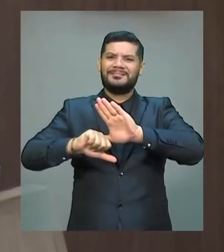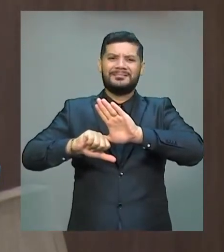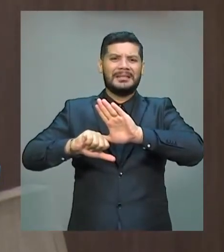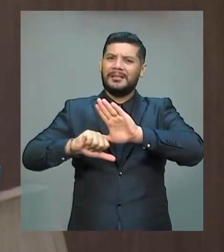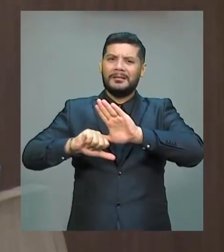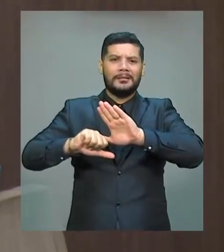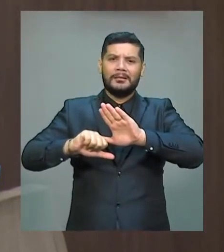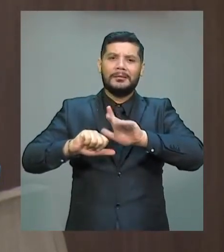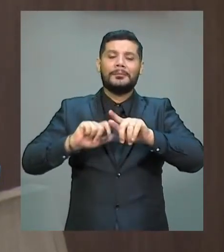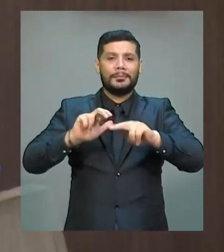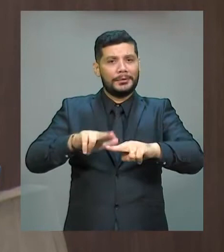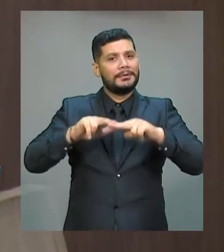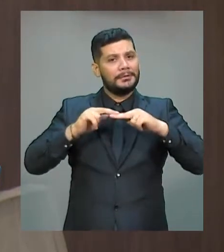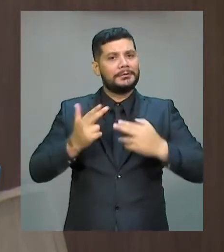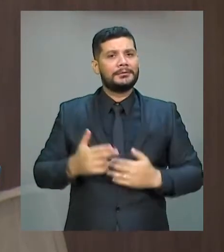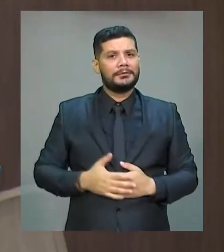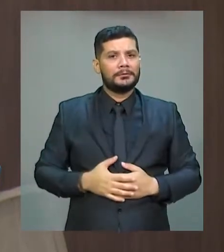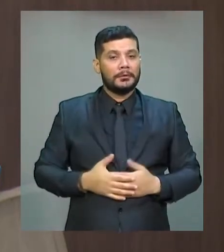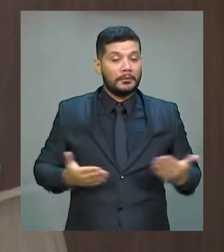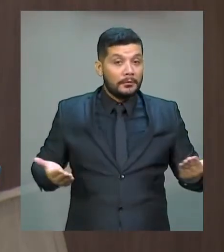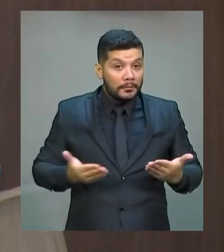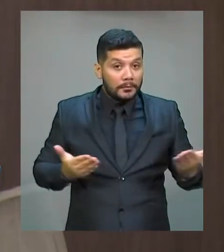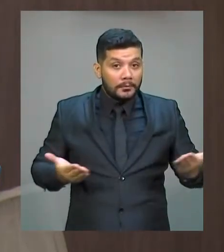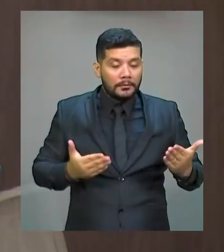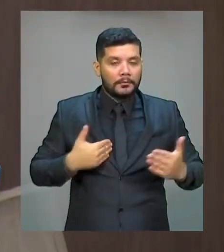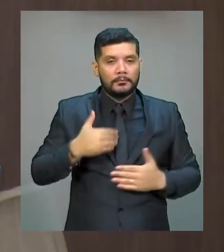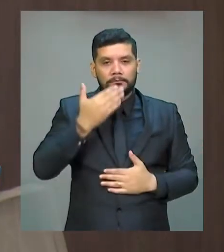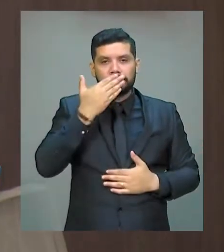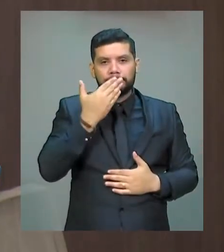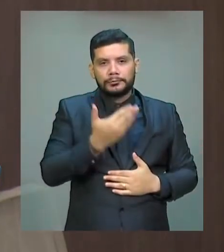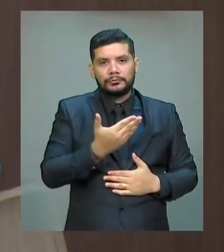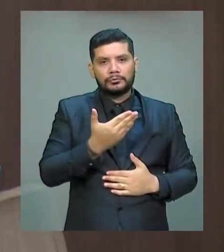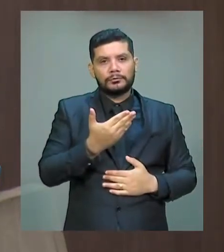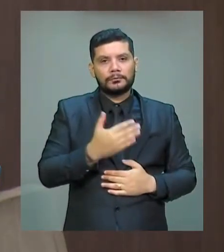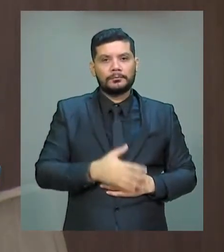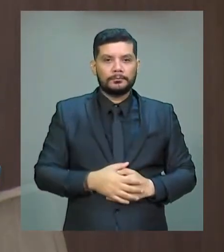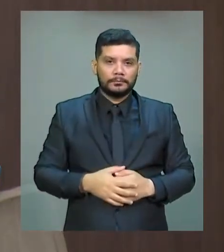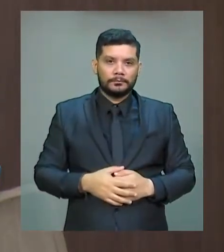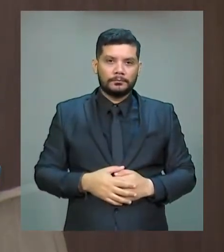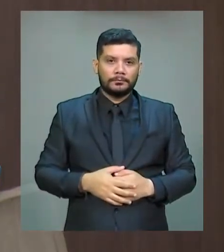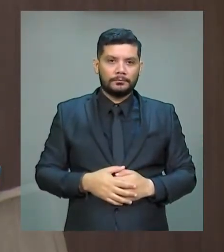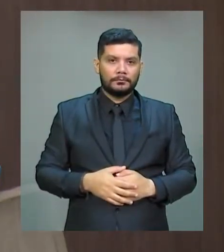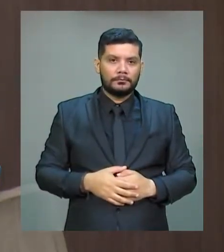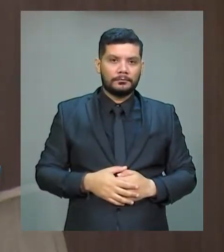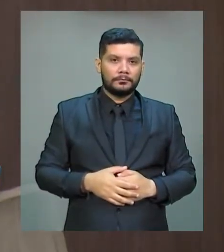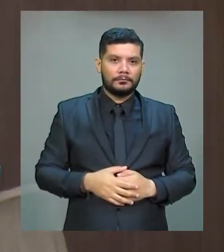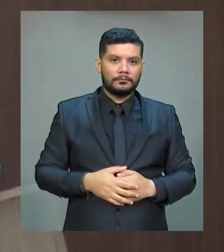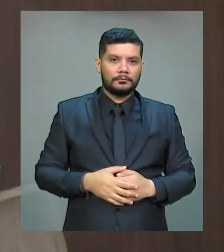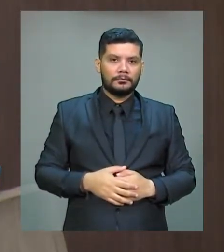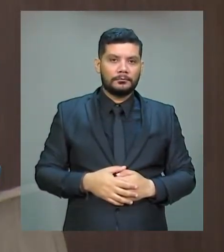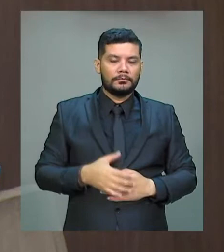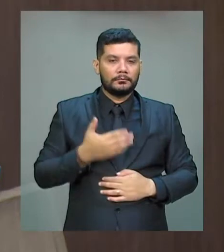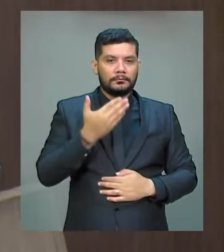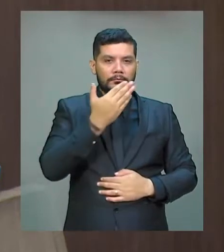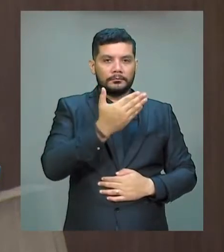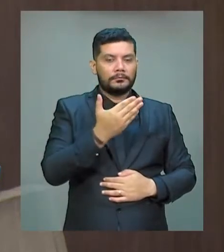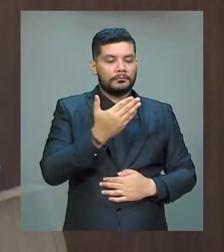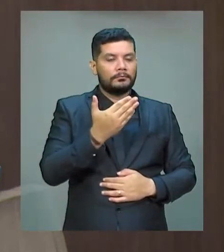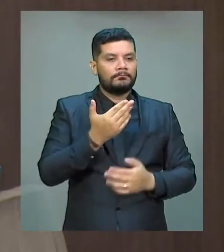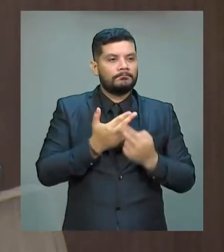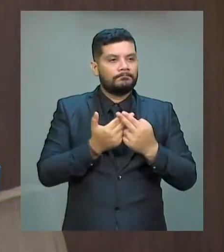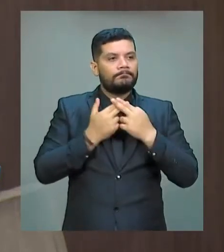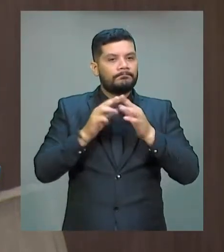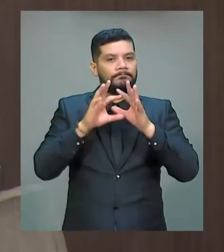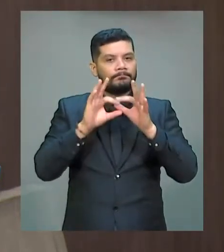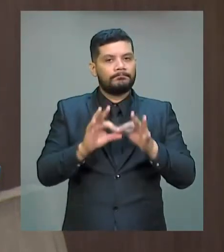Portanto, agora, eu peço só anuência de Vossa Excelência para ouvir nosso